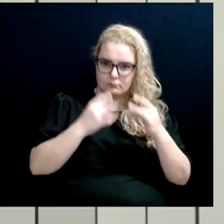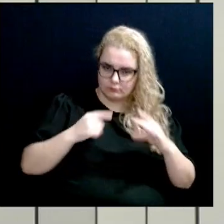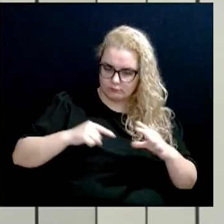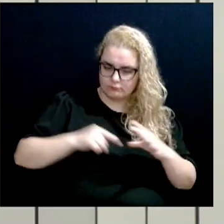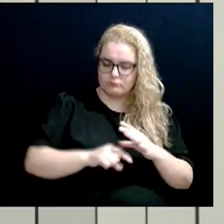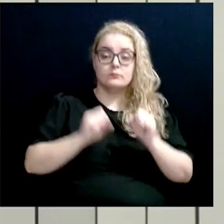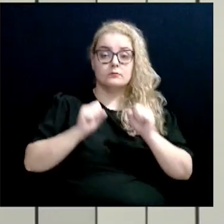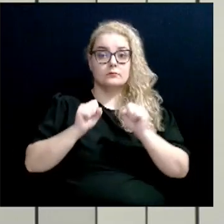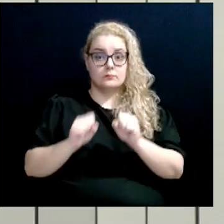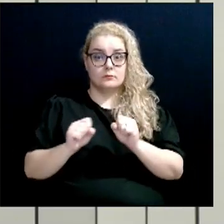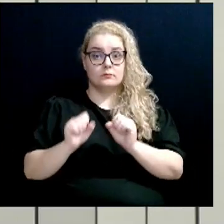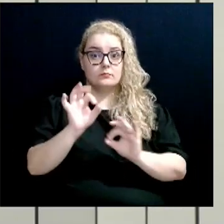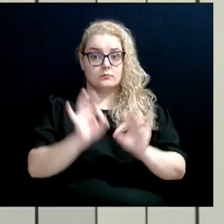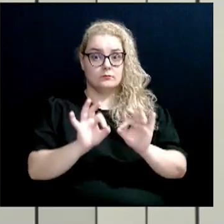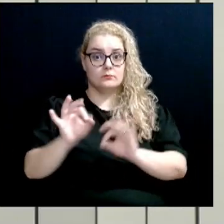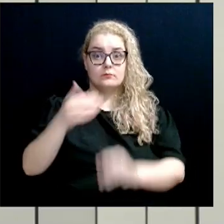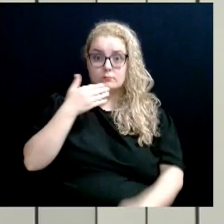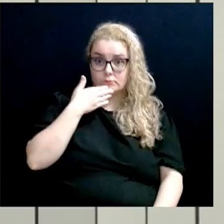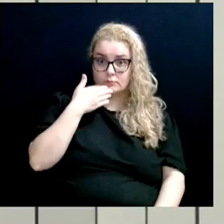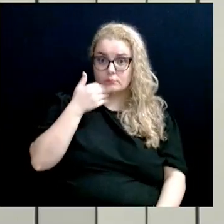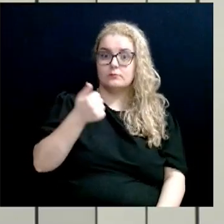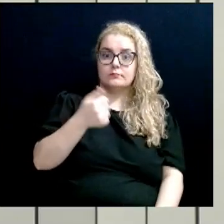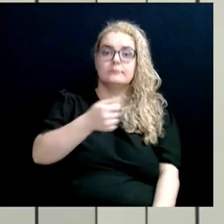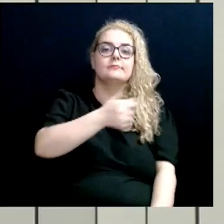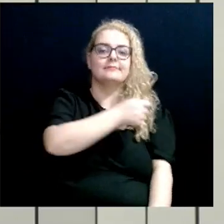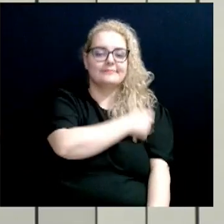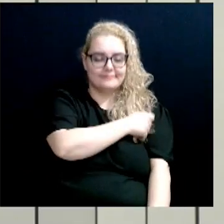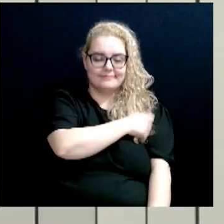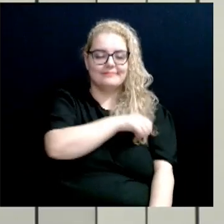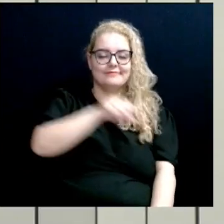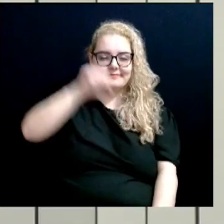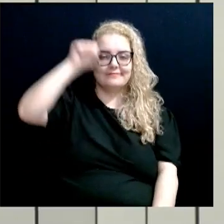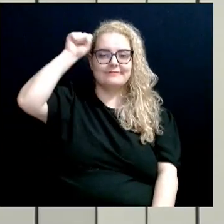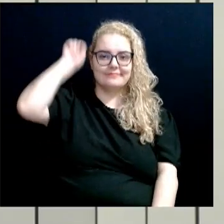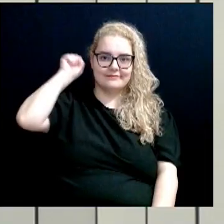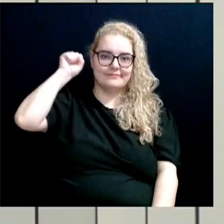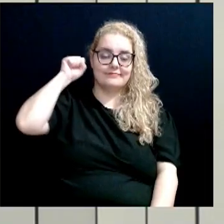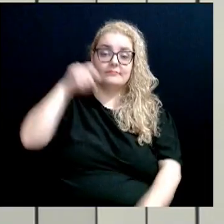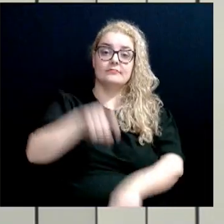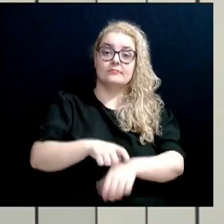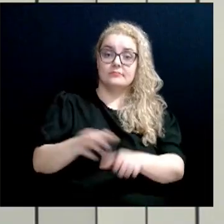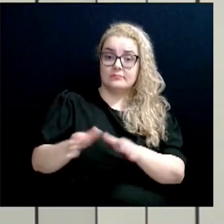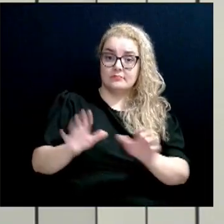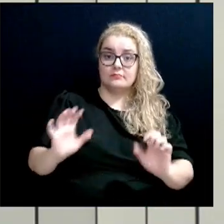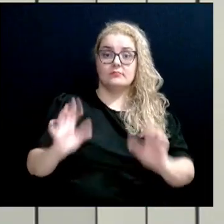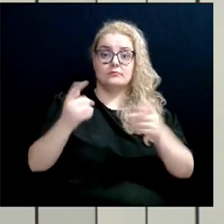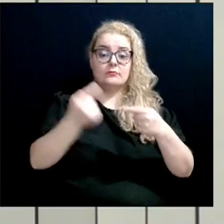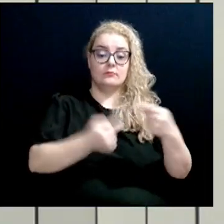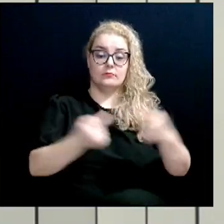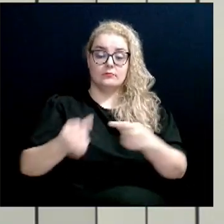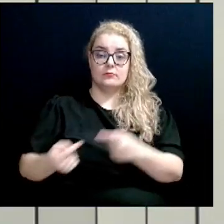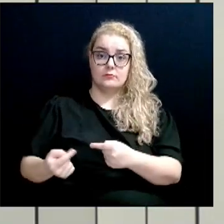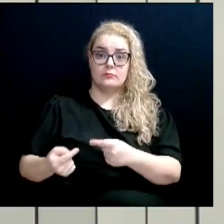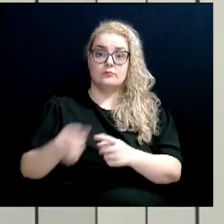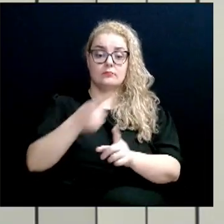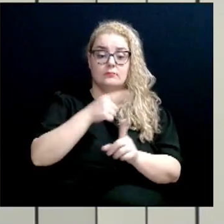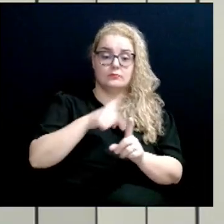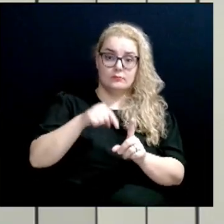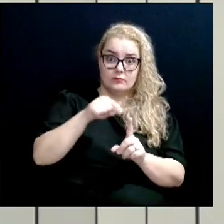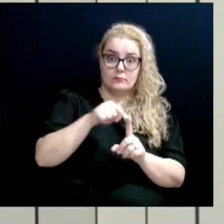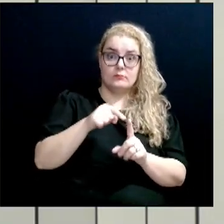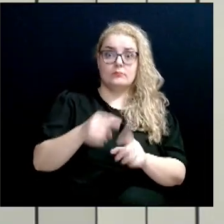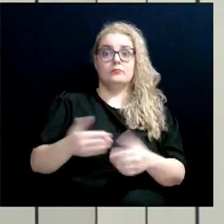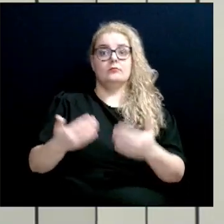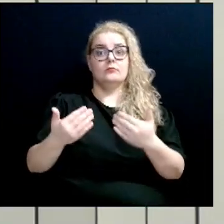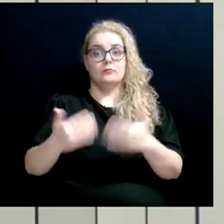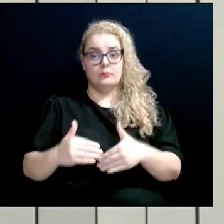preparar melhor os seus alunos para o vestibular. Durante o evento serão discutidos os objetivos das provas, o processo